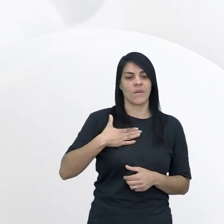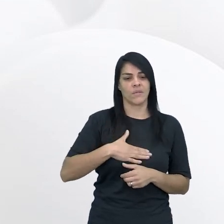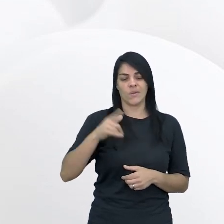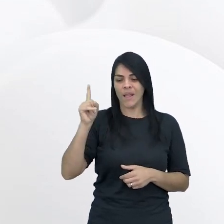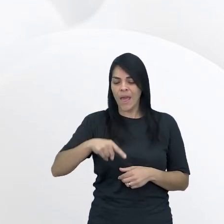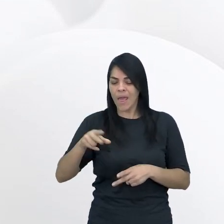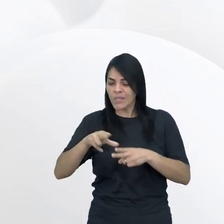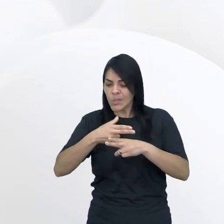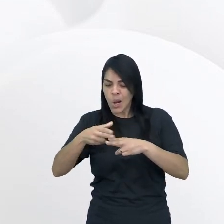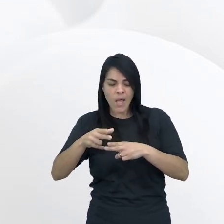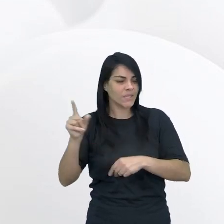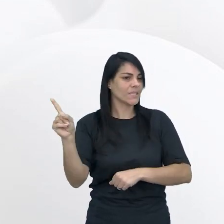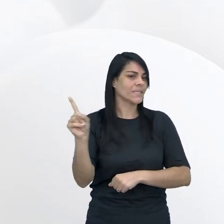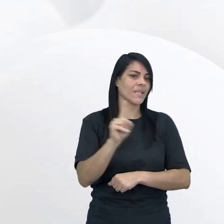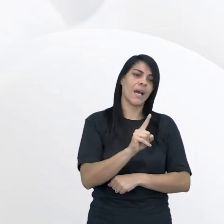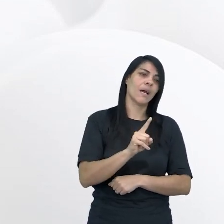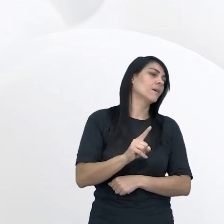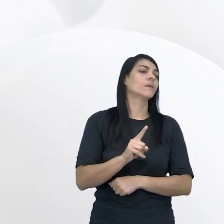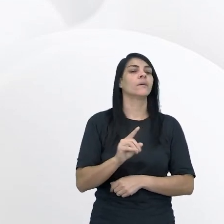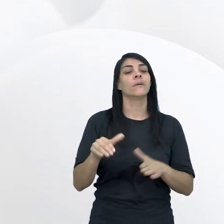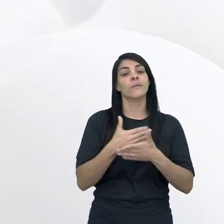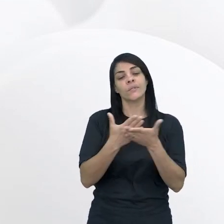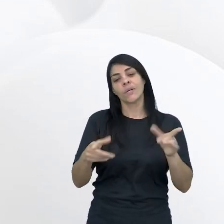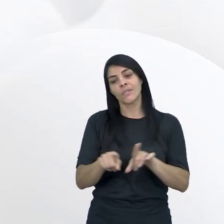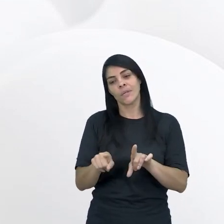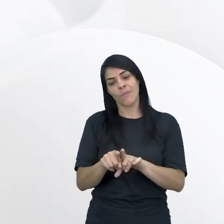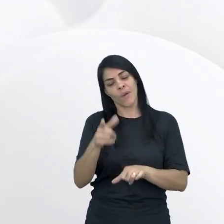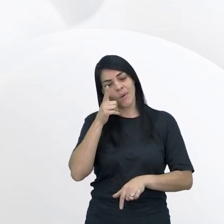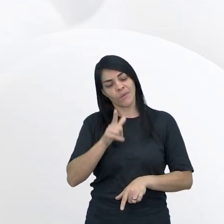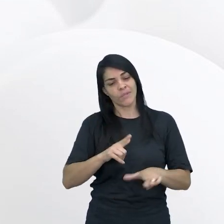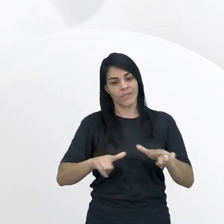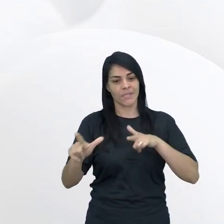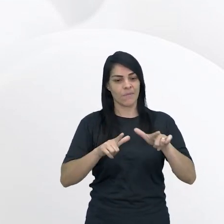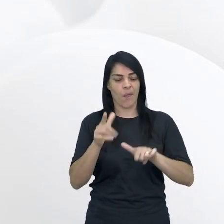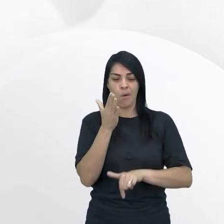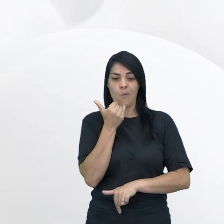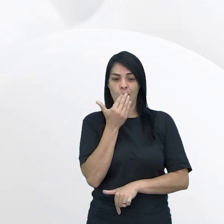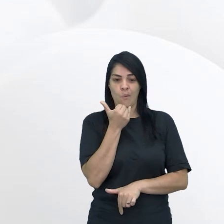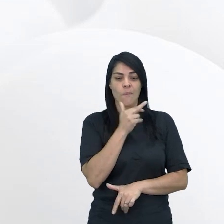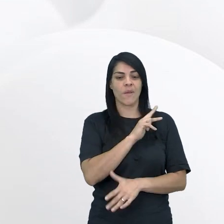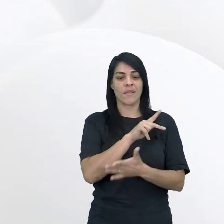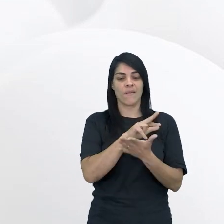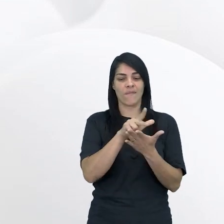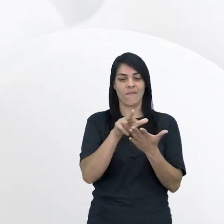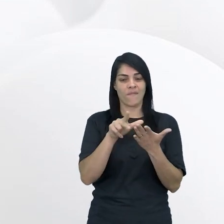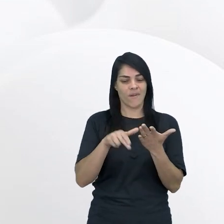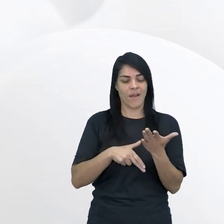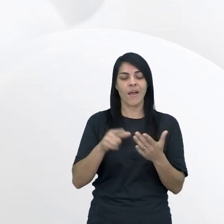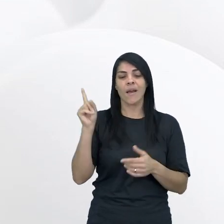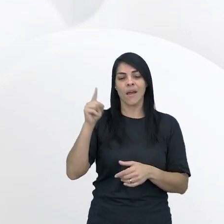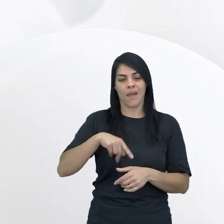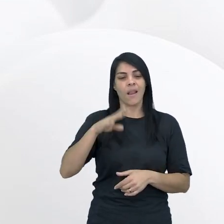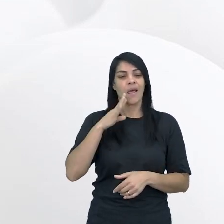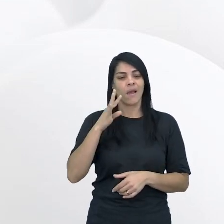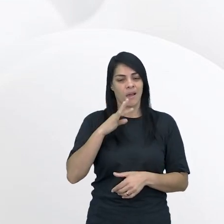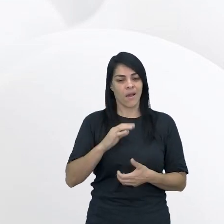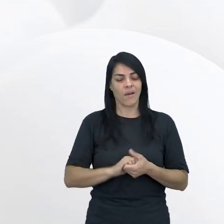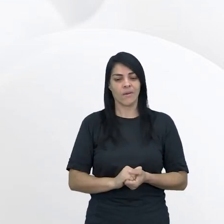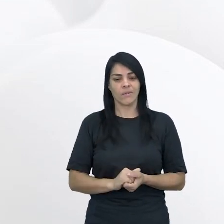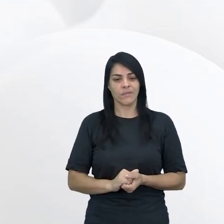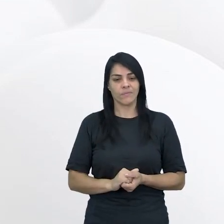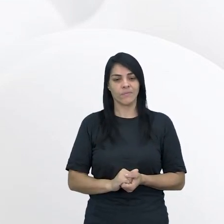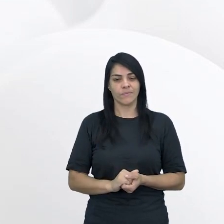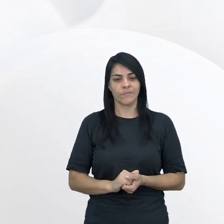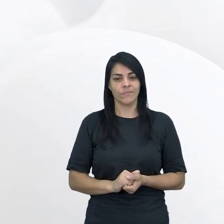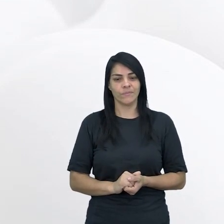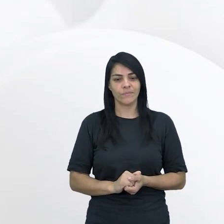Não. Então, olha só, a gente também consegue trabalhar aí com alimentos, né? Então, é bem bacana. Agora pode passar,